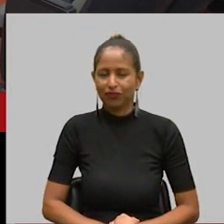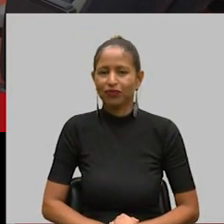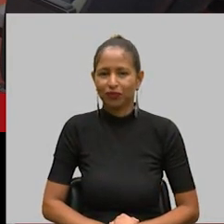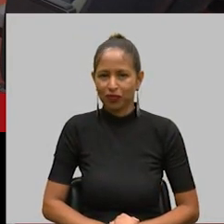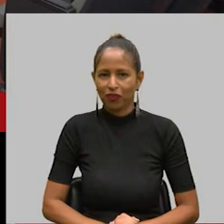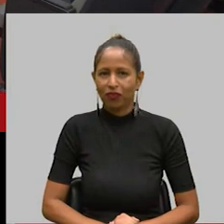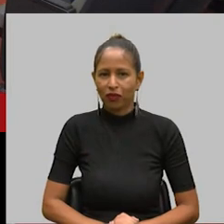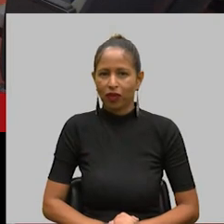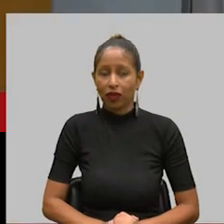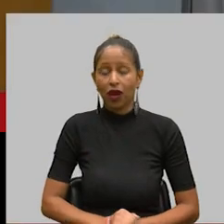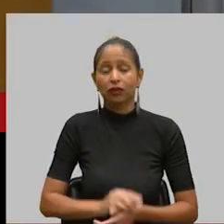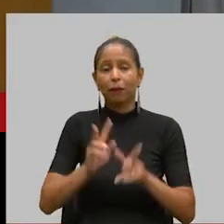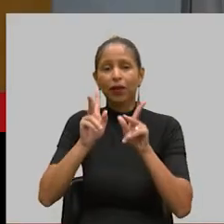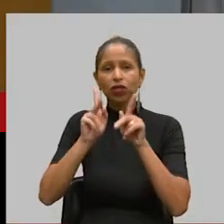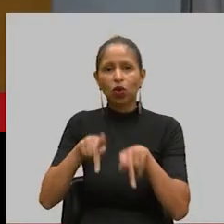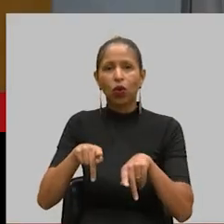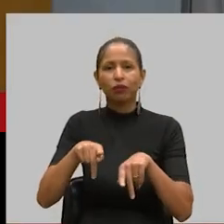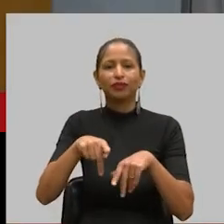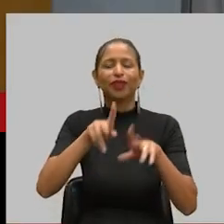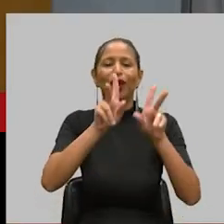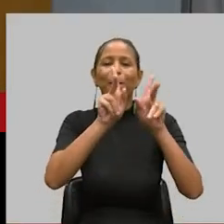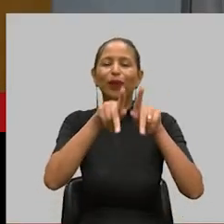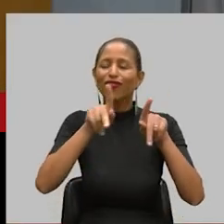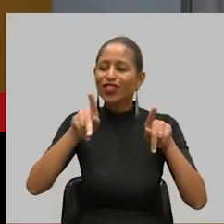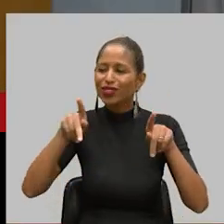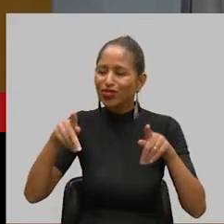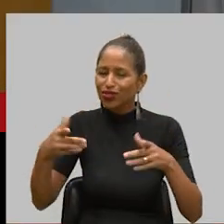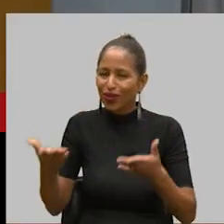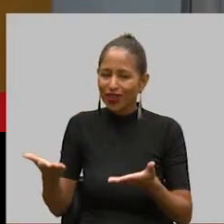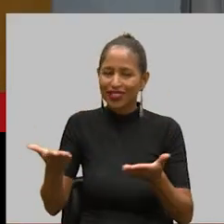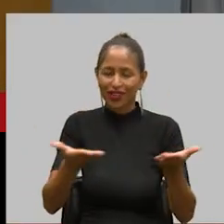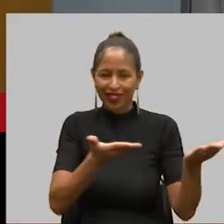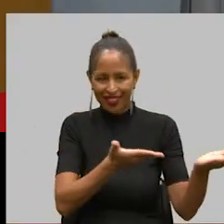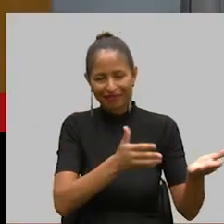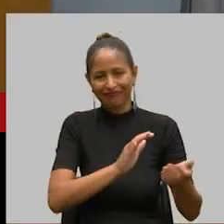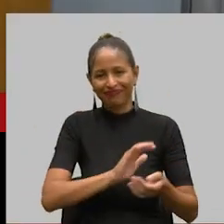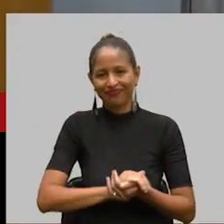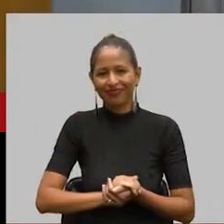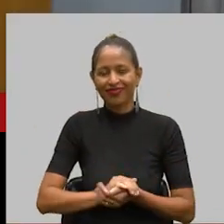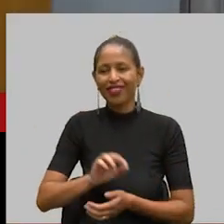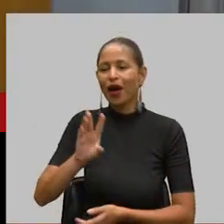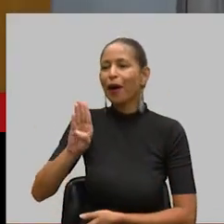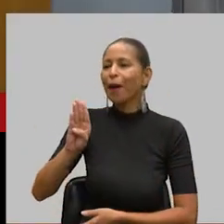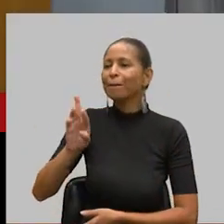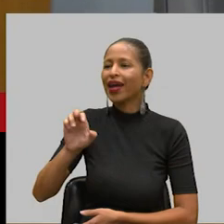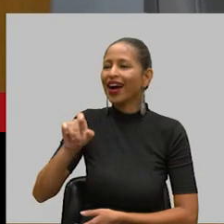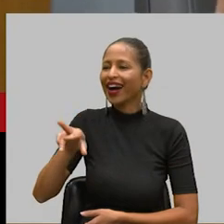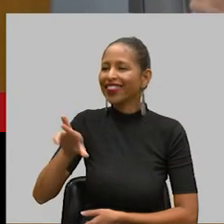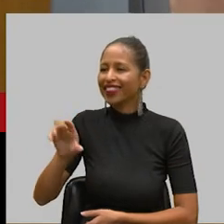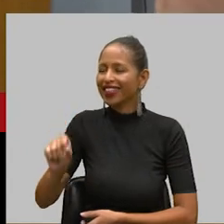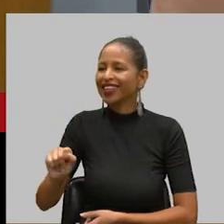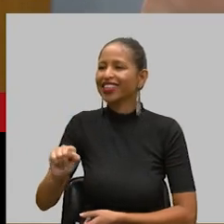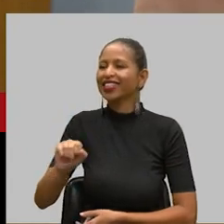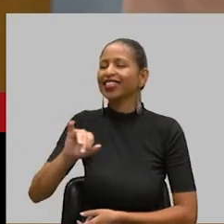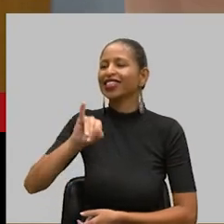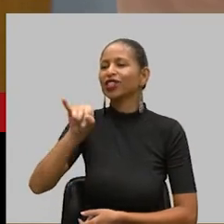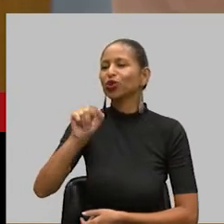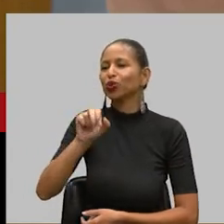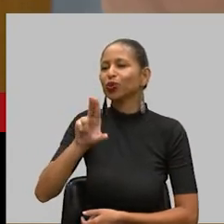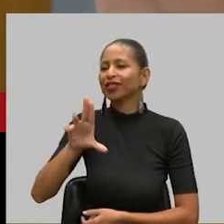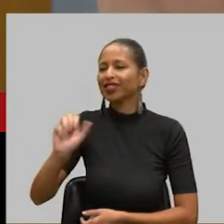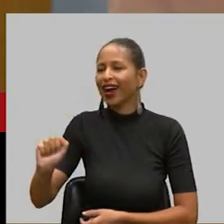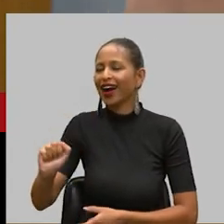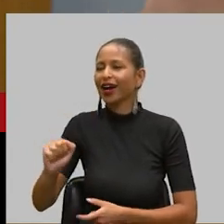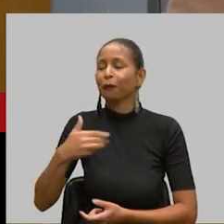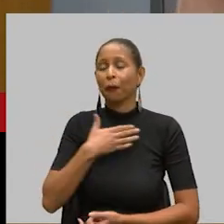mesa na pessoa de todas as professoras pres presentes professora Beatriz professora Jussara minha